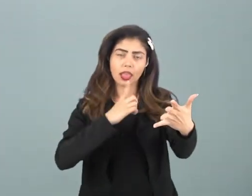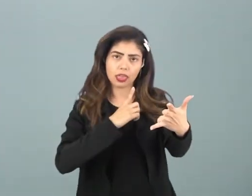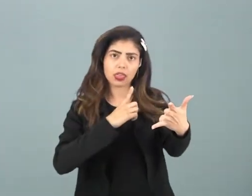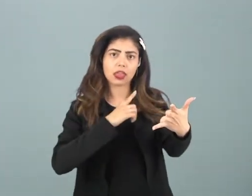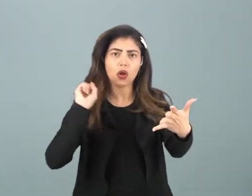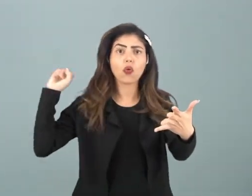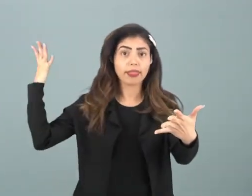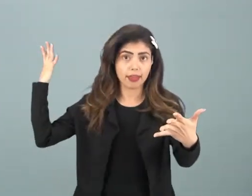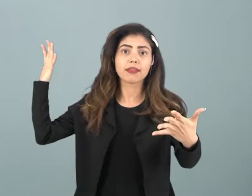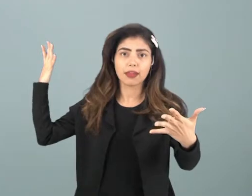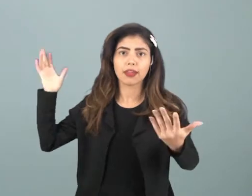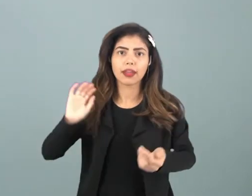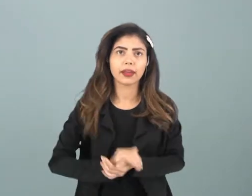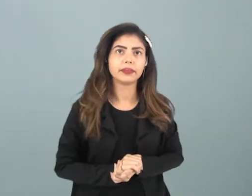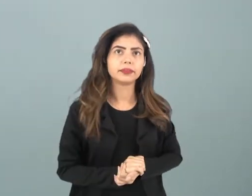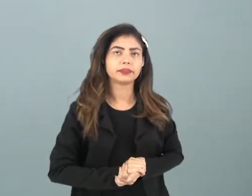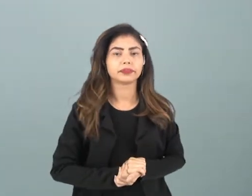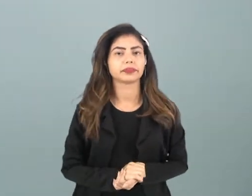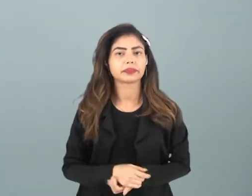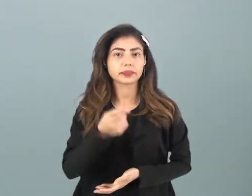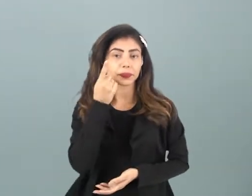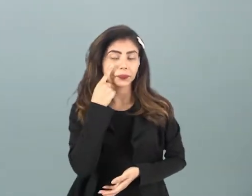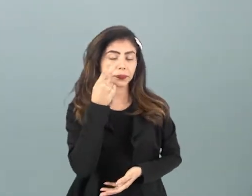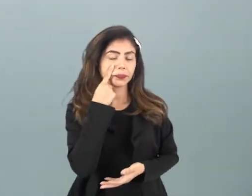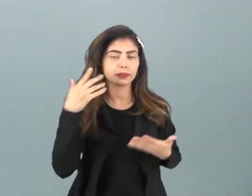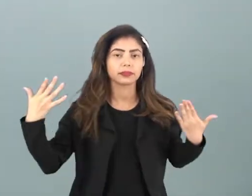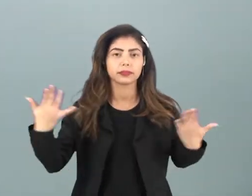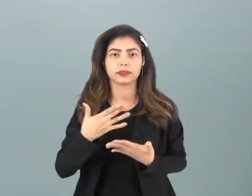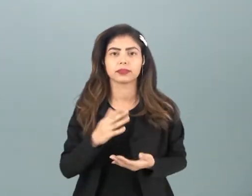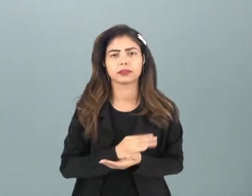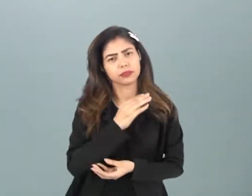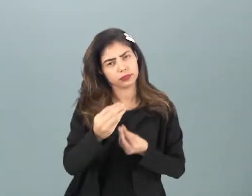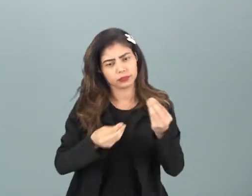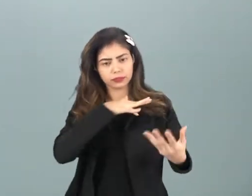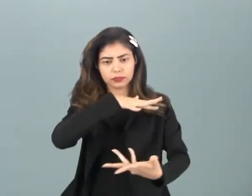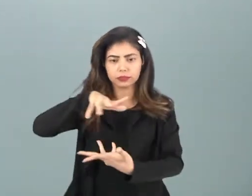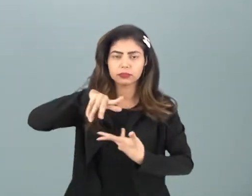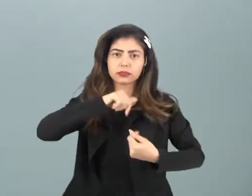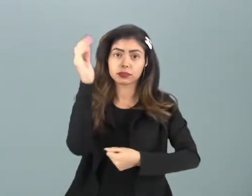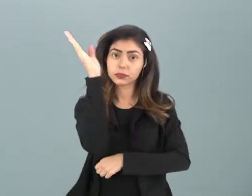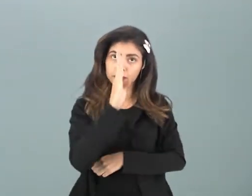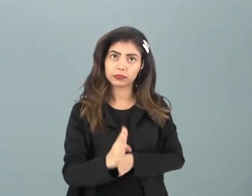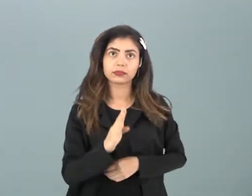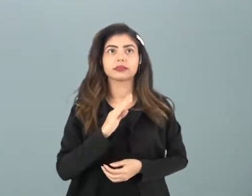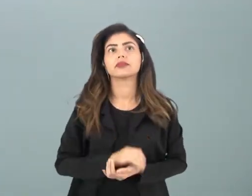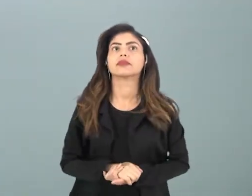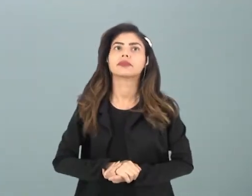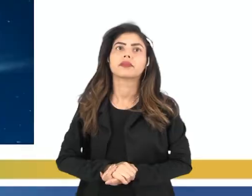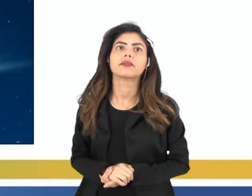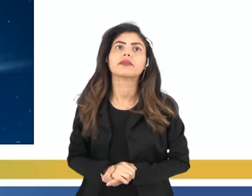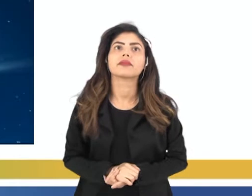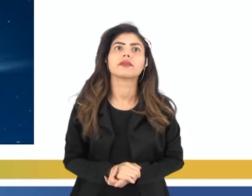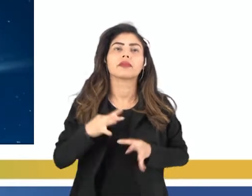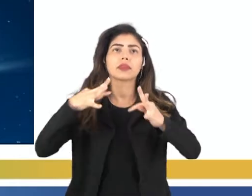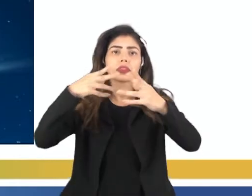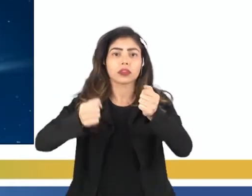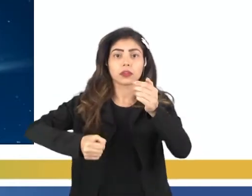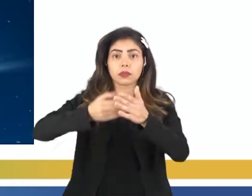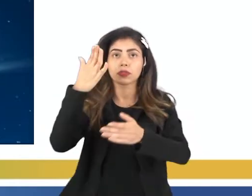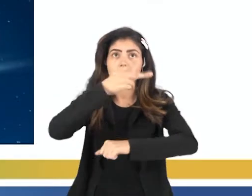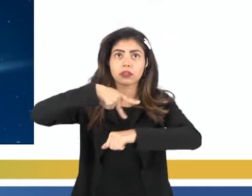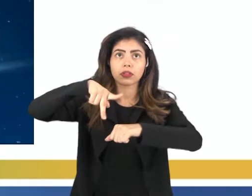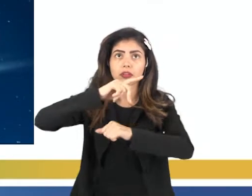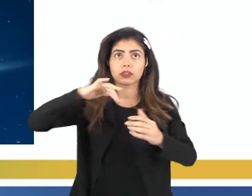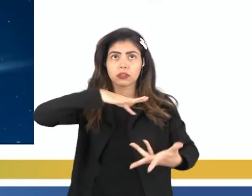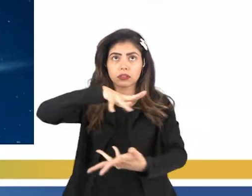são as Smart Cities. Vamos ver então como é que é isso no mundo e no Brasil. Em muitos países